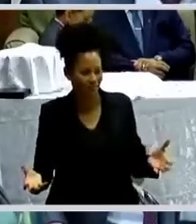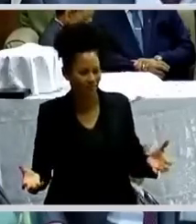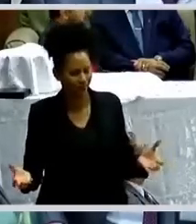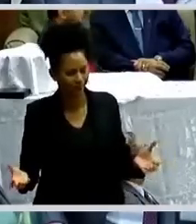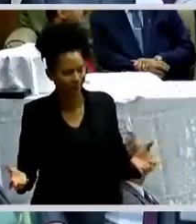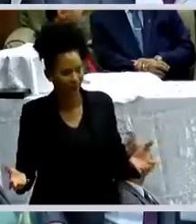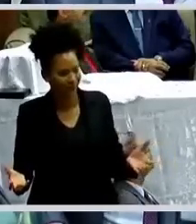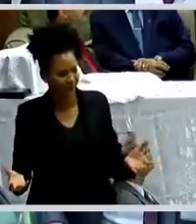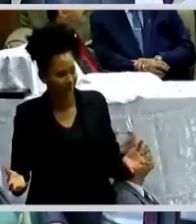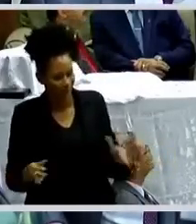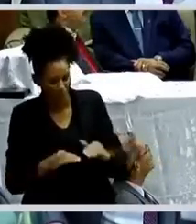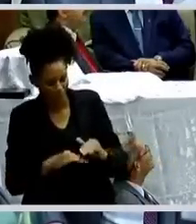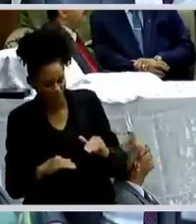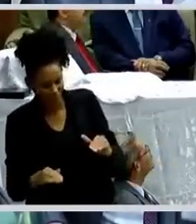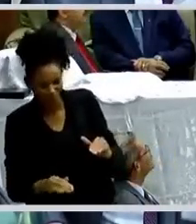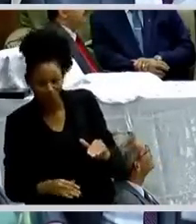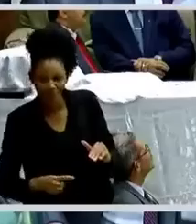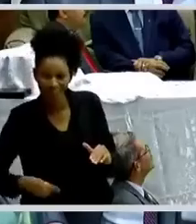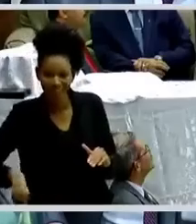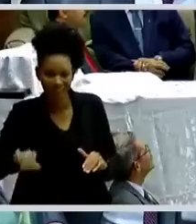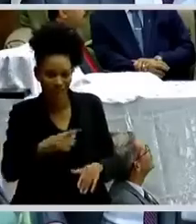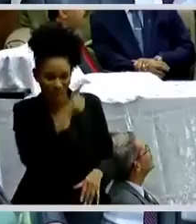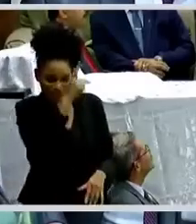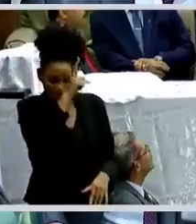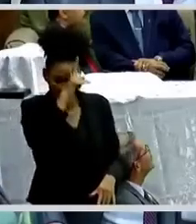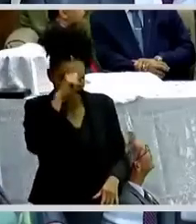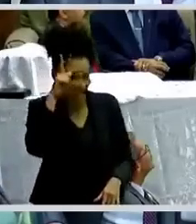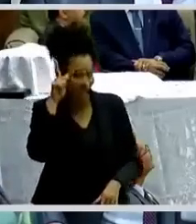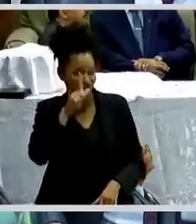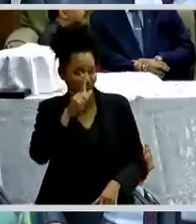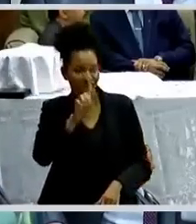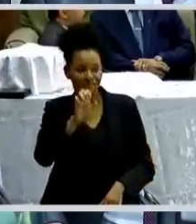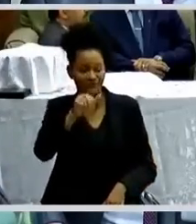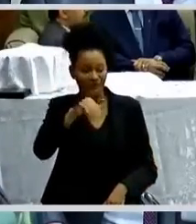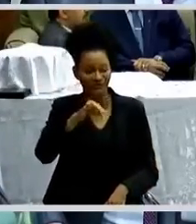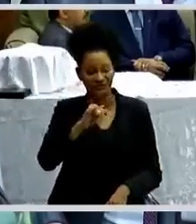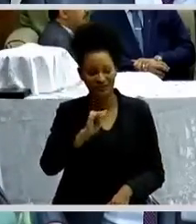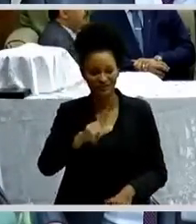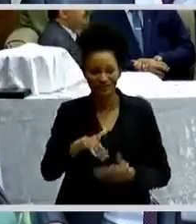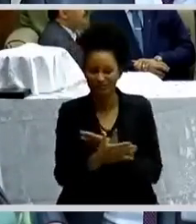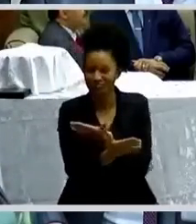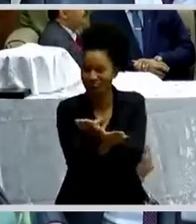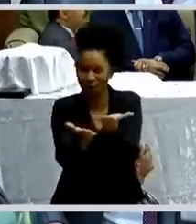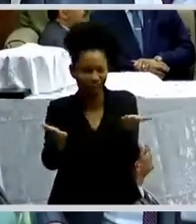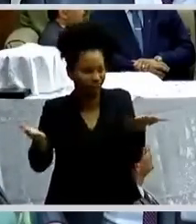E abaixo de tudo vinha gente, os gentios. Para eles a gente não existia.